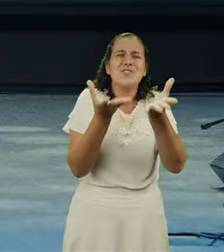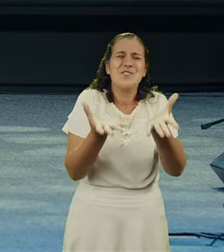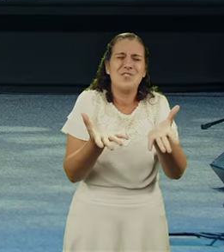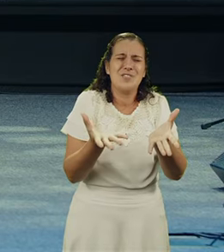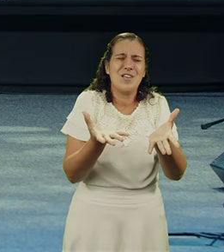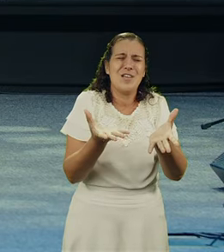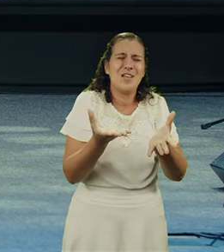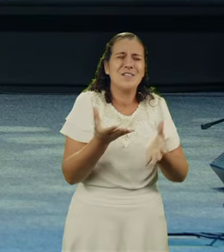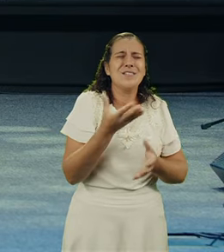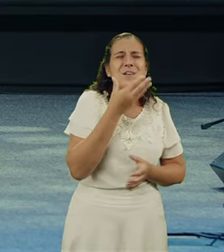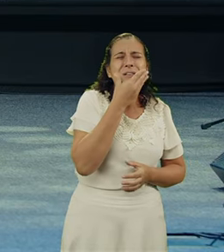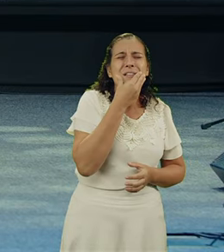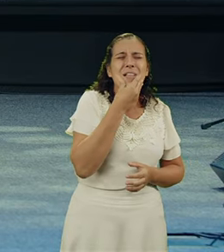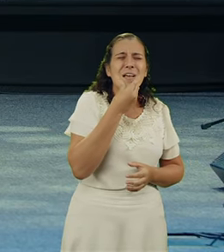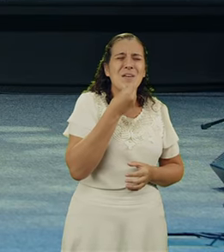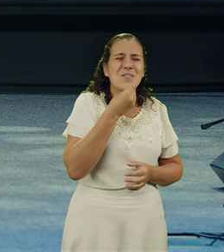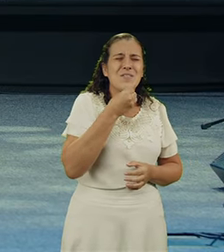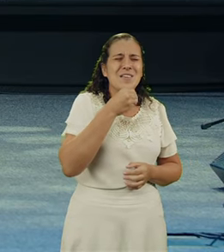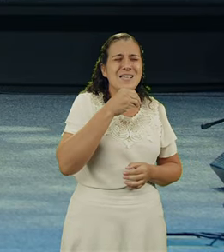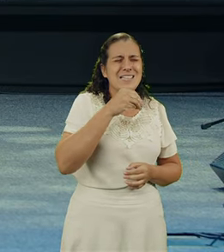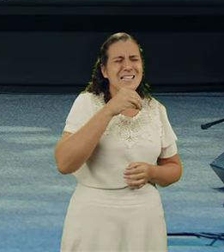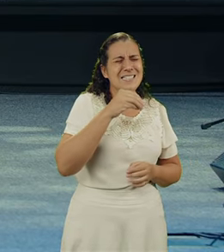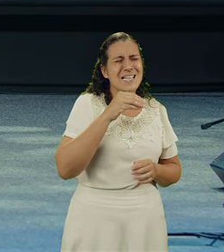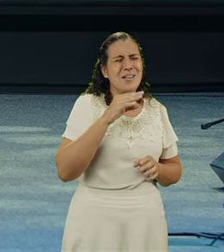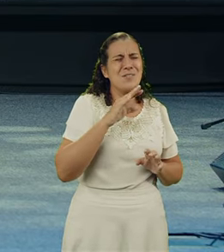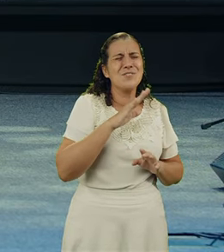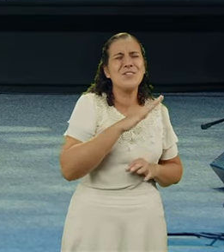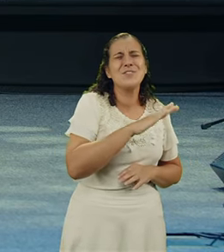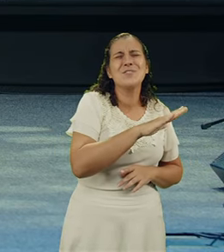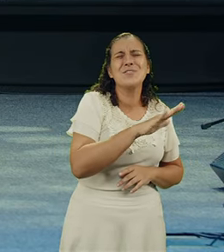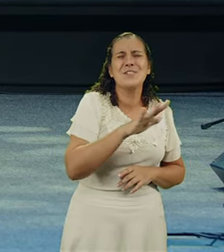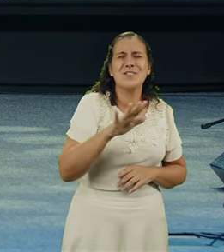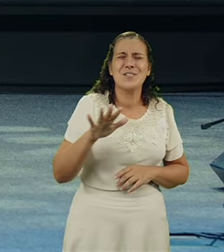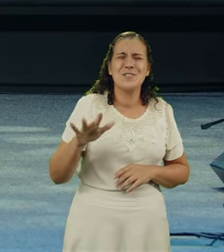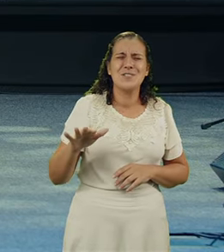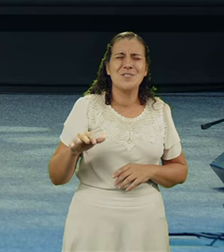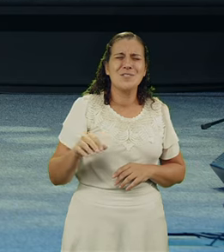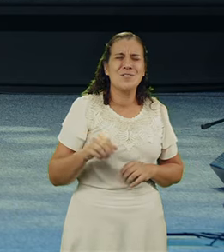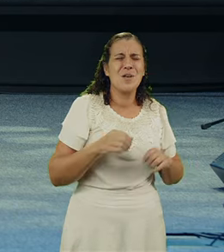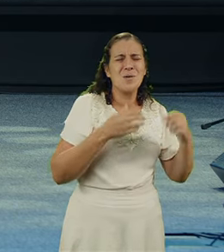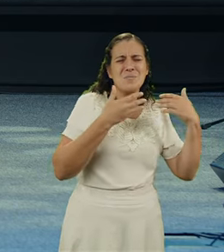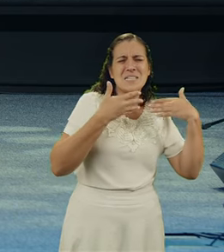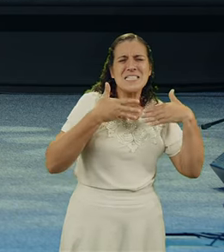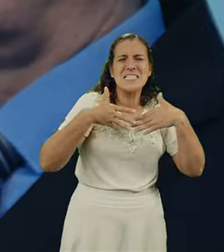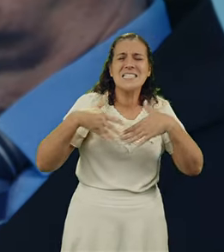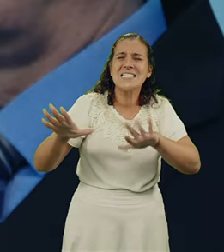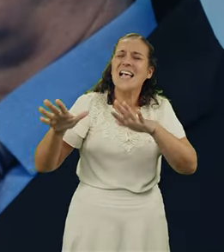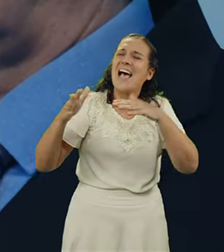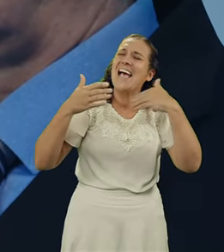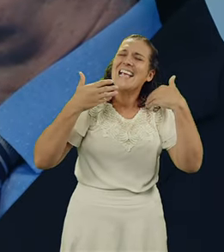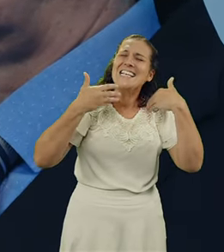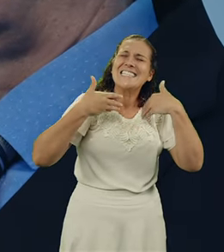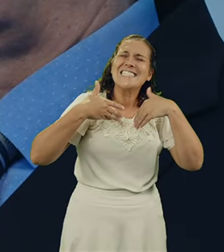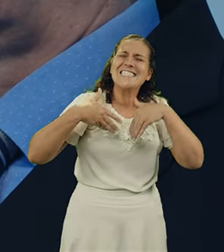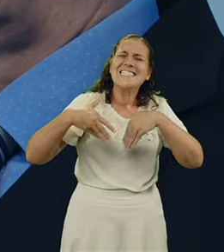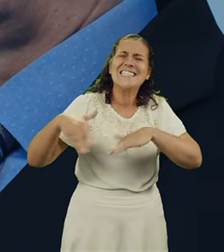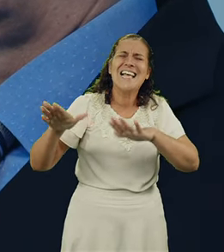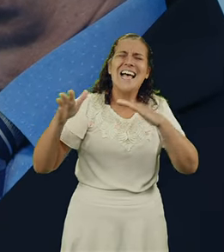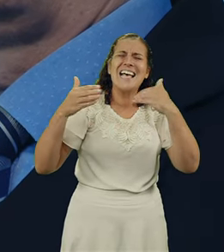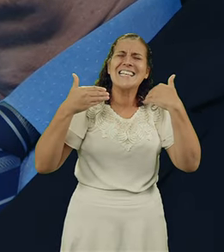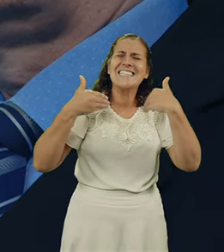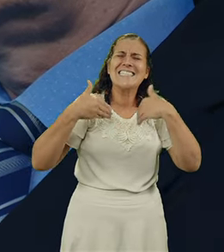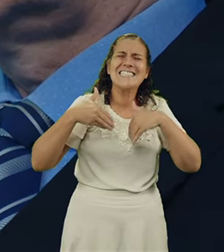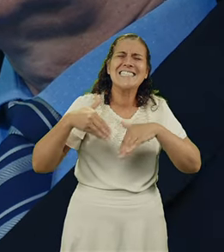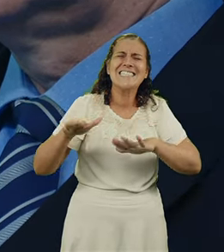E nós repreendemos agora o espírito da miséria. Sai, miséria, sai do nosso caminho. sai da